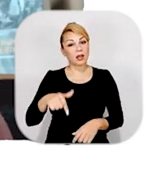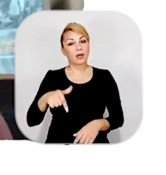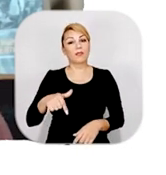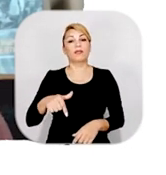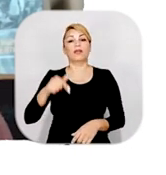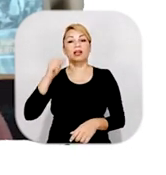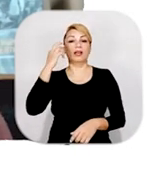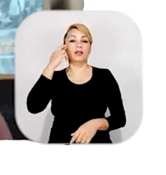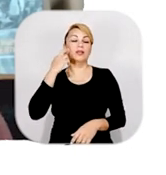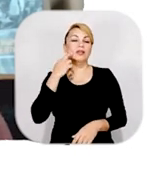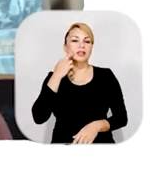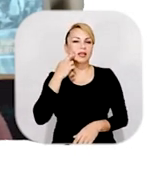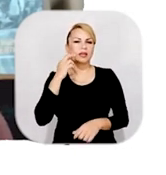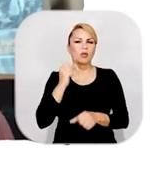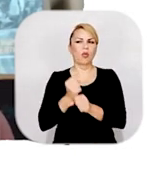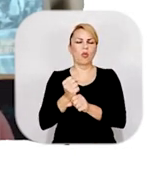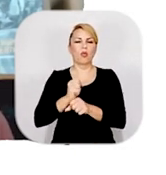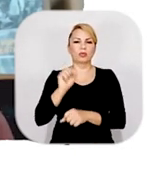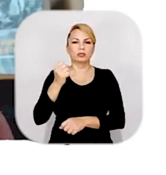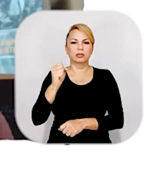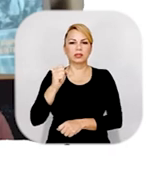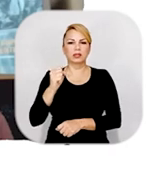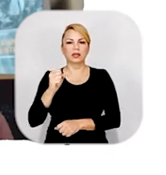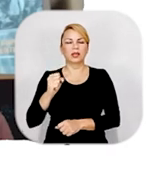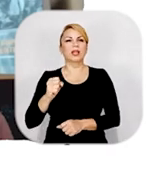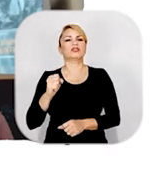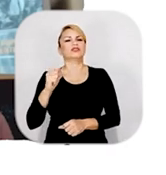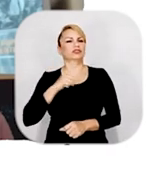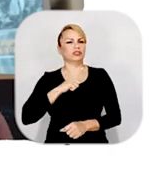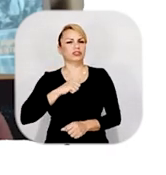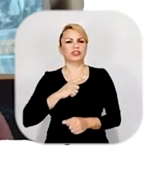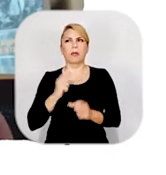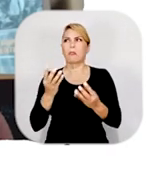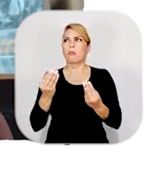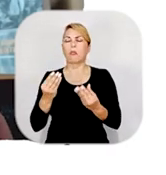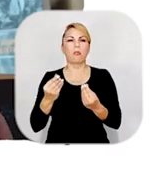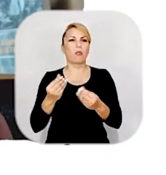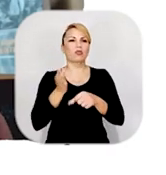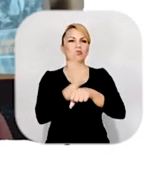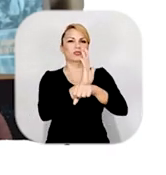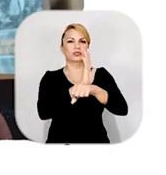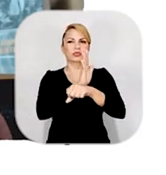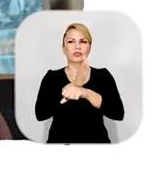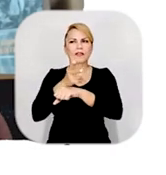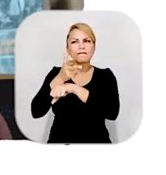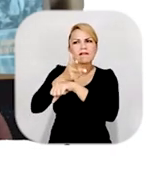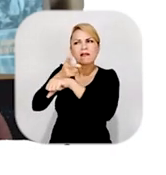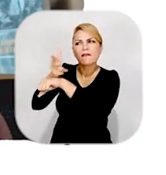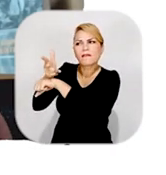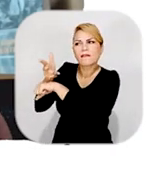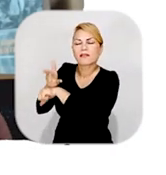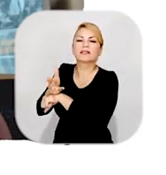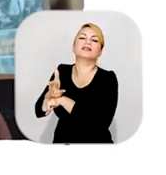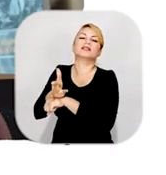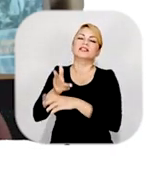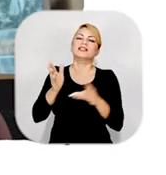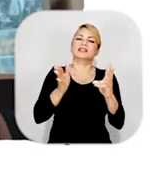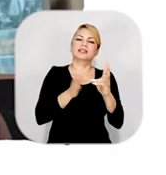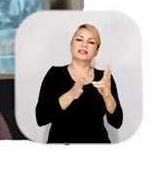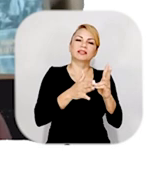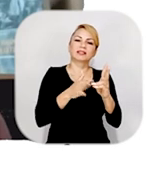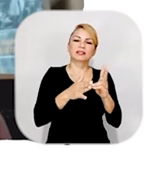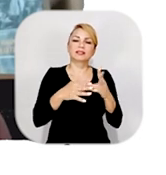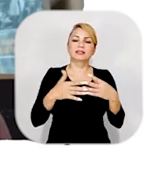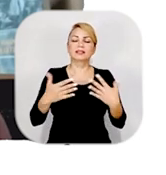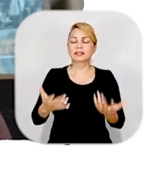vídeos dos índios, né? E aí eu comentei com ela, falei assim, olha, Marta, eu nunca desisto desse